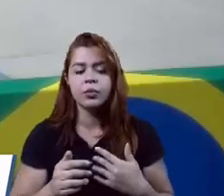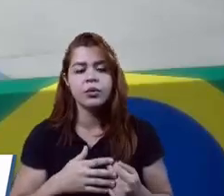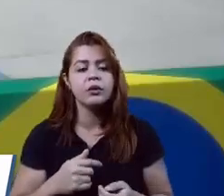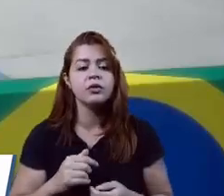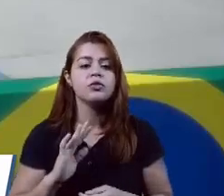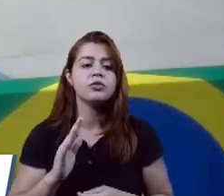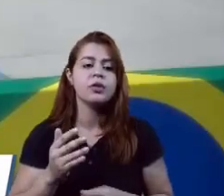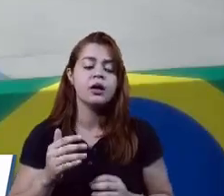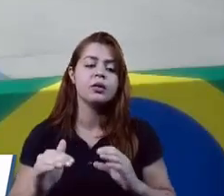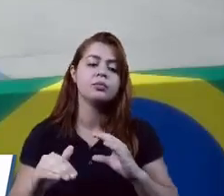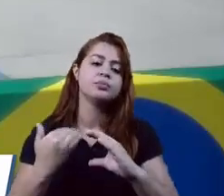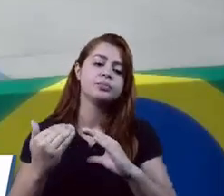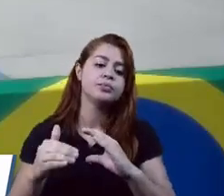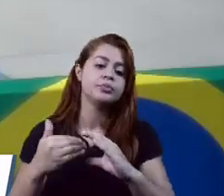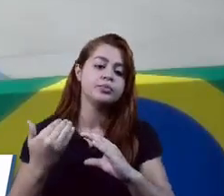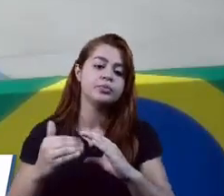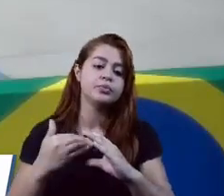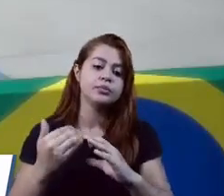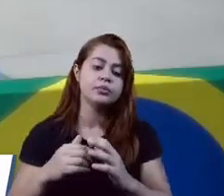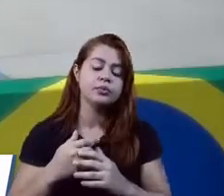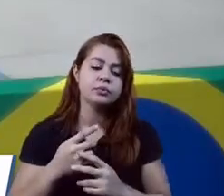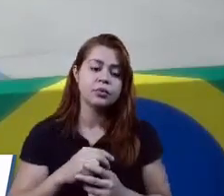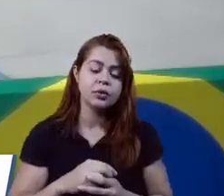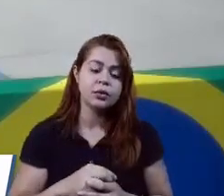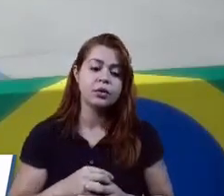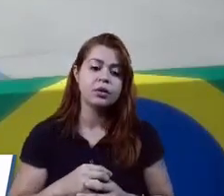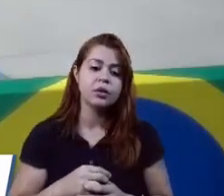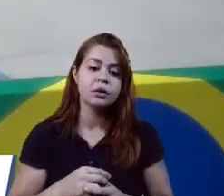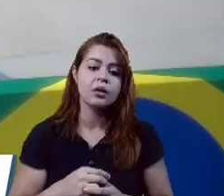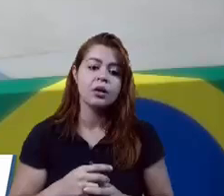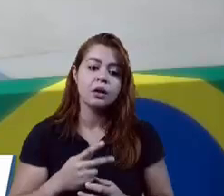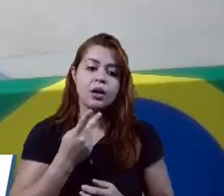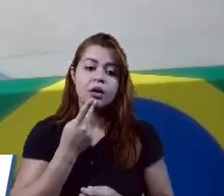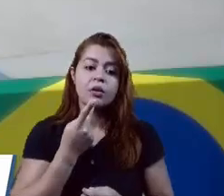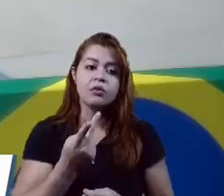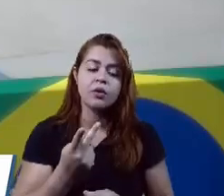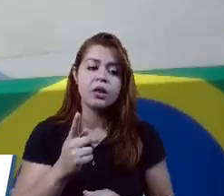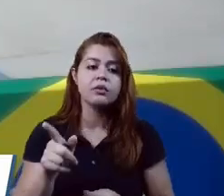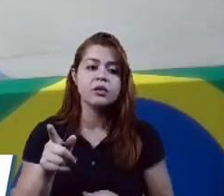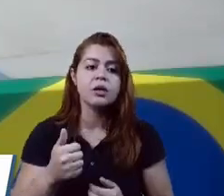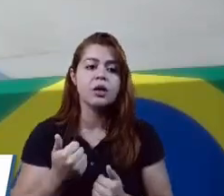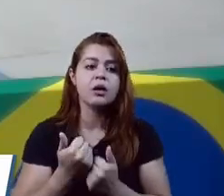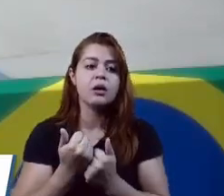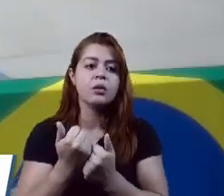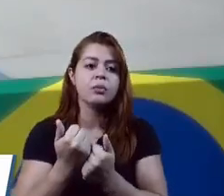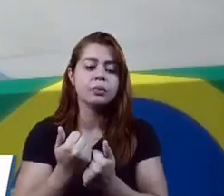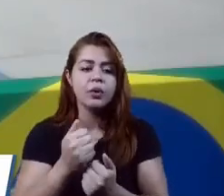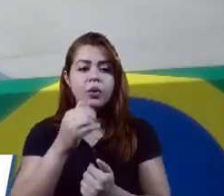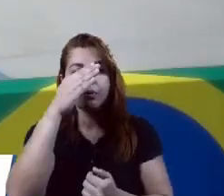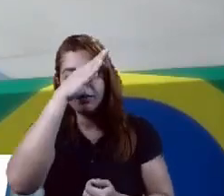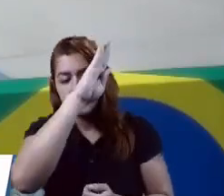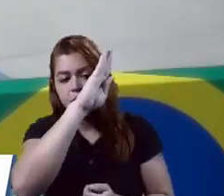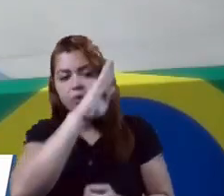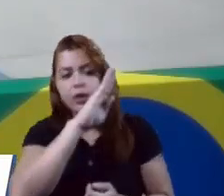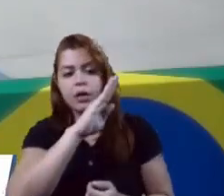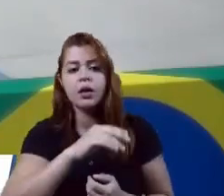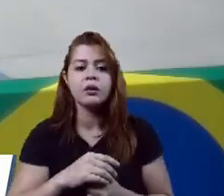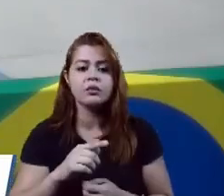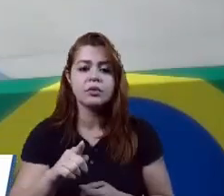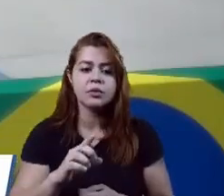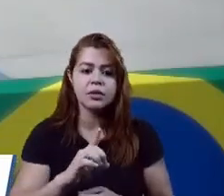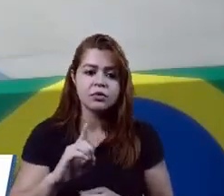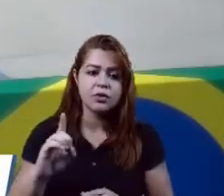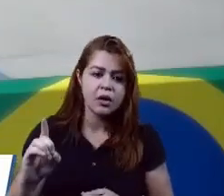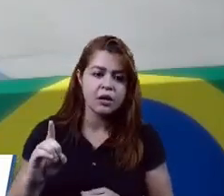depois na sua rede social, que você é de direita, que você apoiou o Bolsonaro. Eu não gosto do Bolsonaro, mas a sua atitude me chamou a